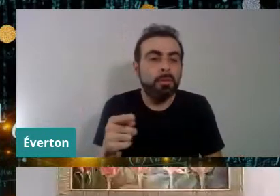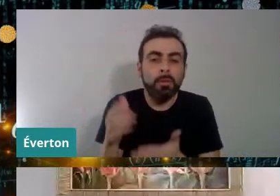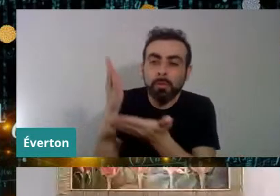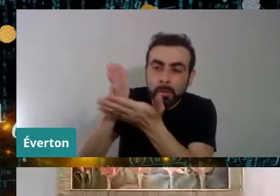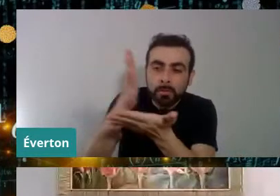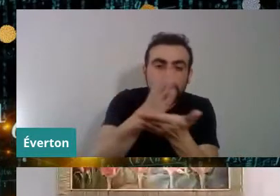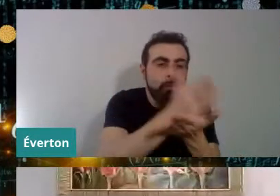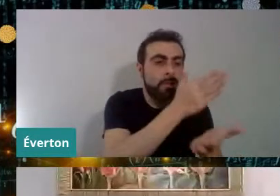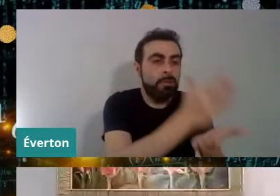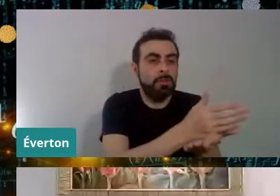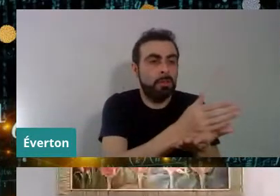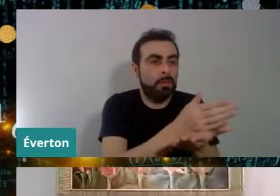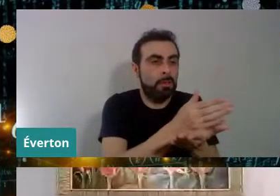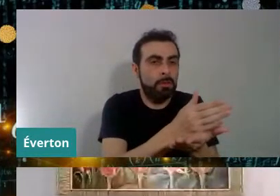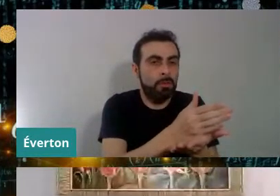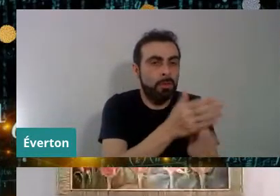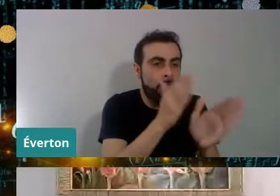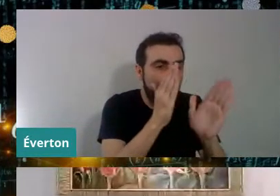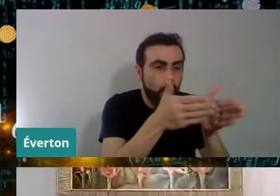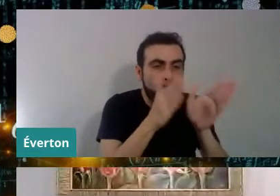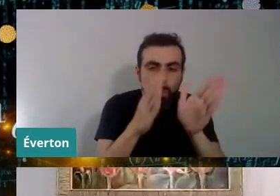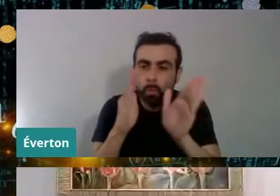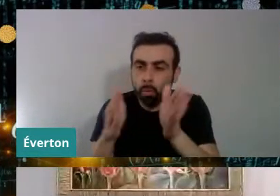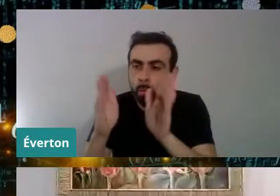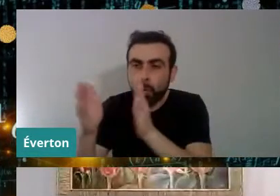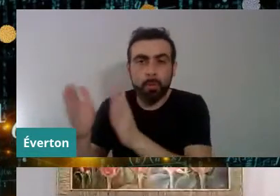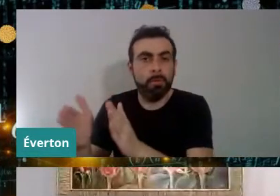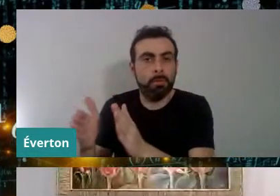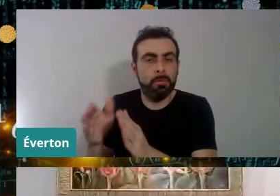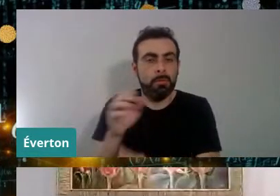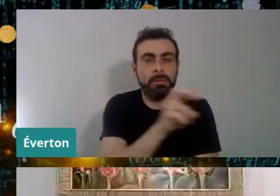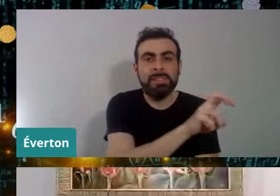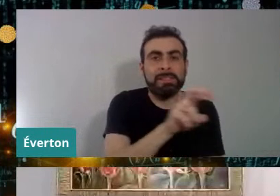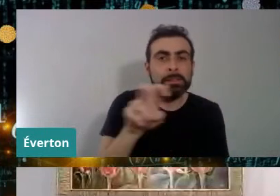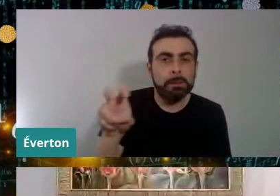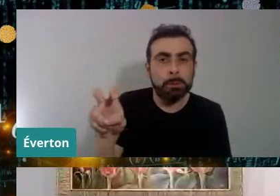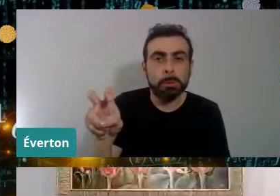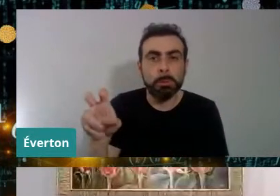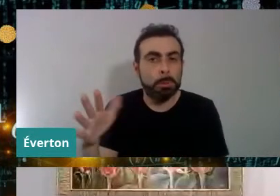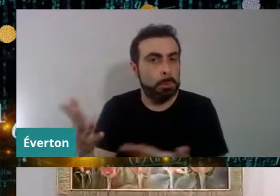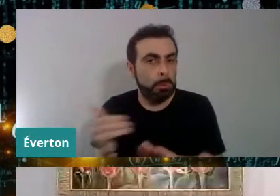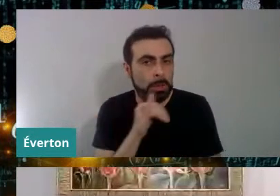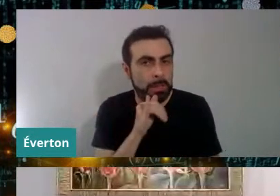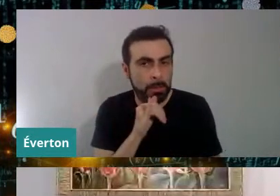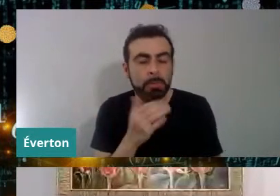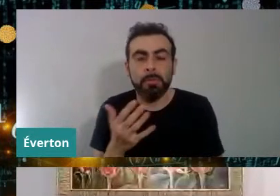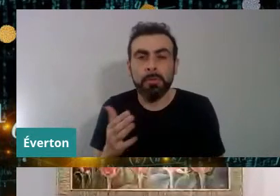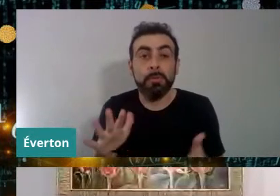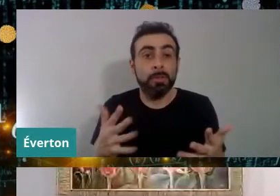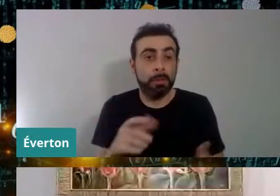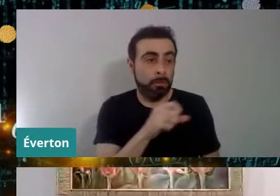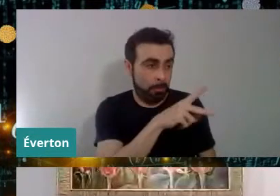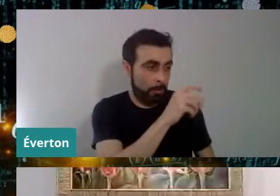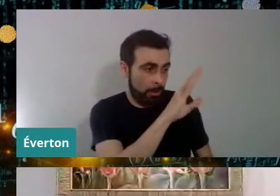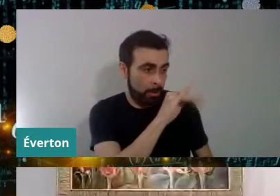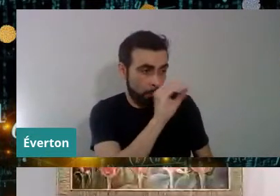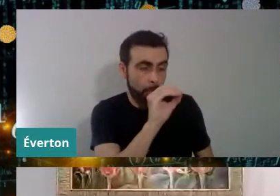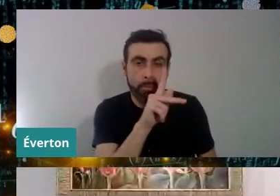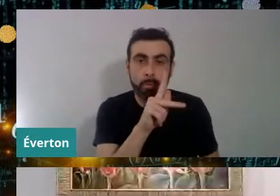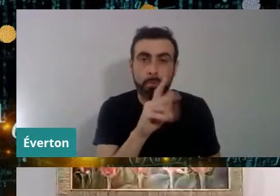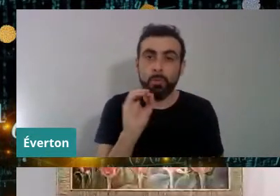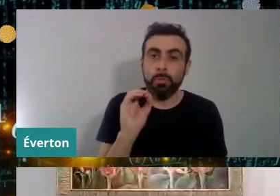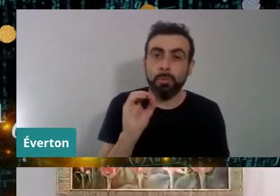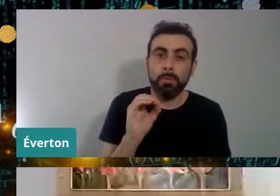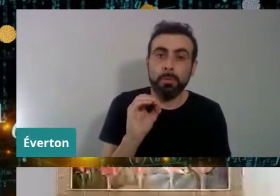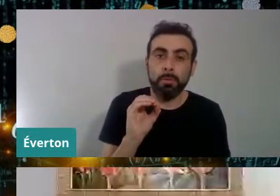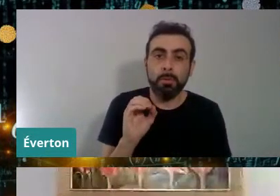5, todo mundo. Verdade. Foi de forma igualitária. Muito boa, muito boa. Pode falar, Kiko.